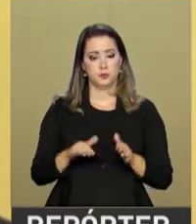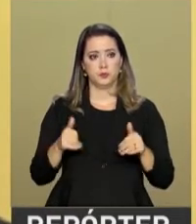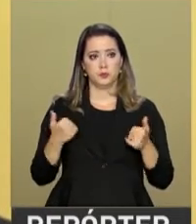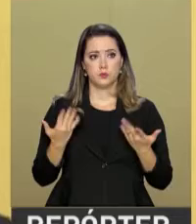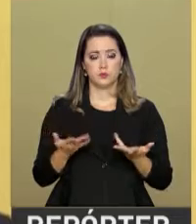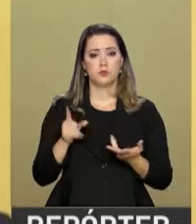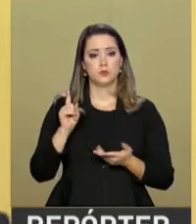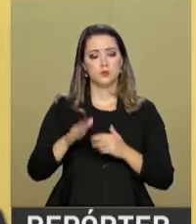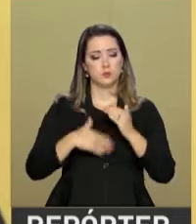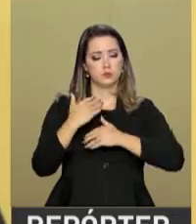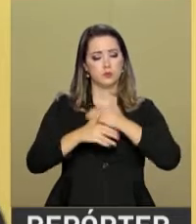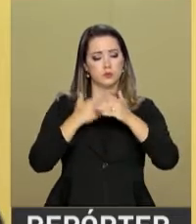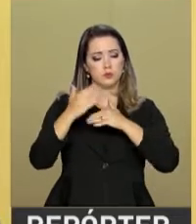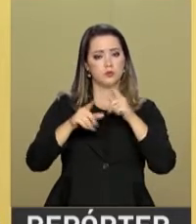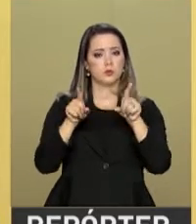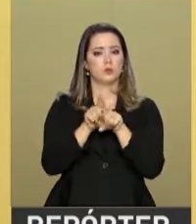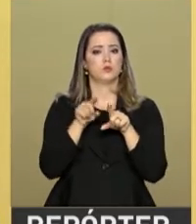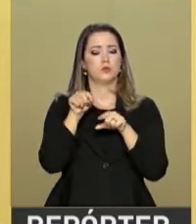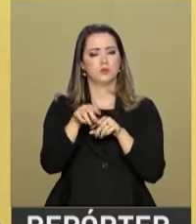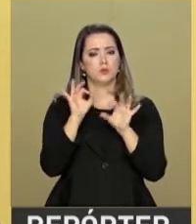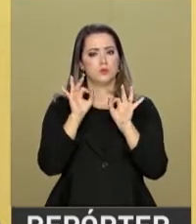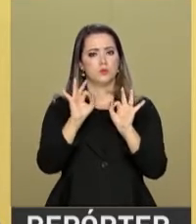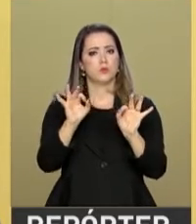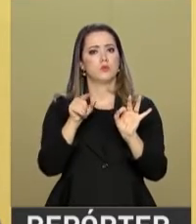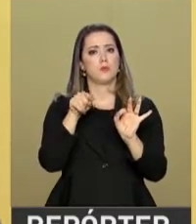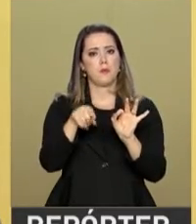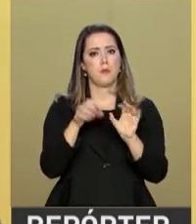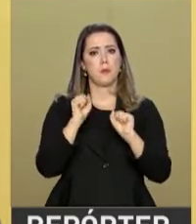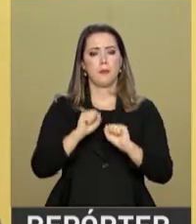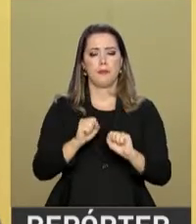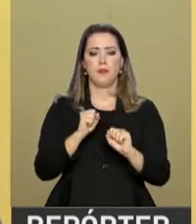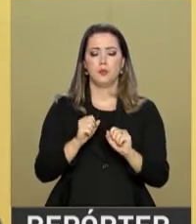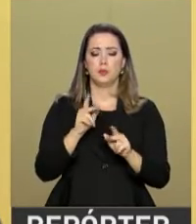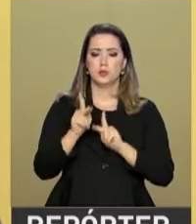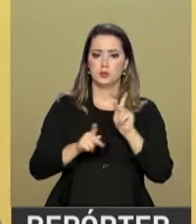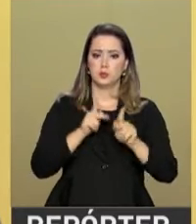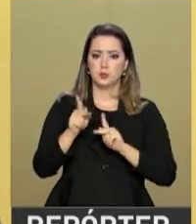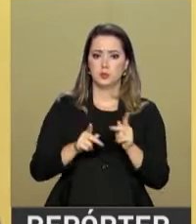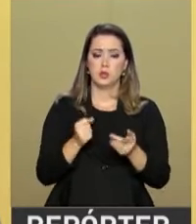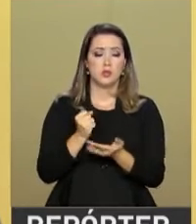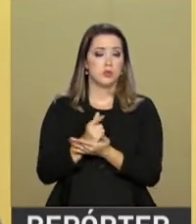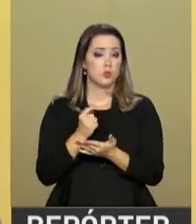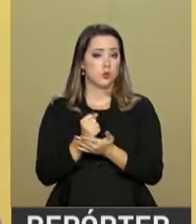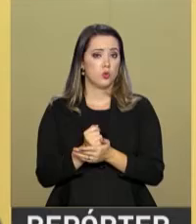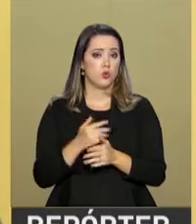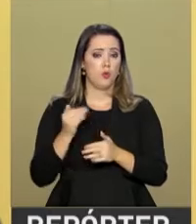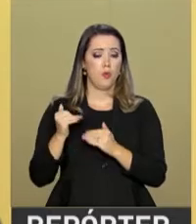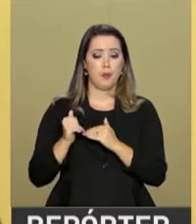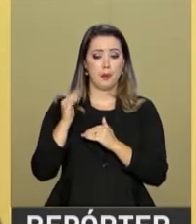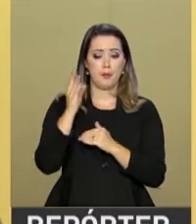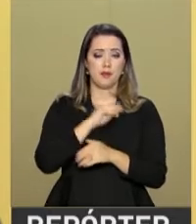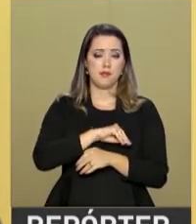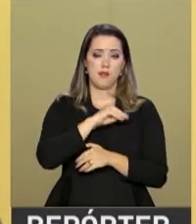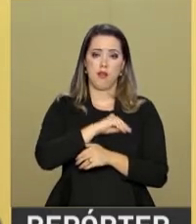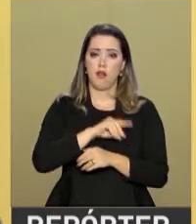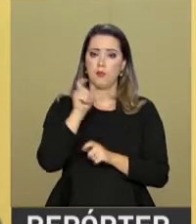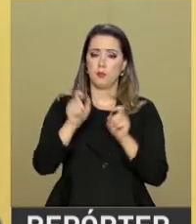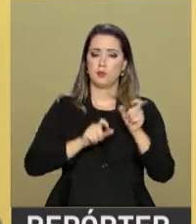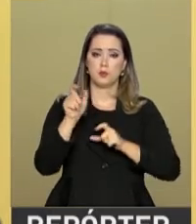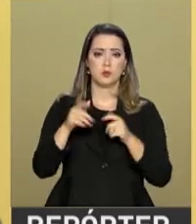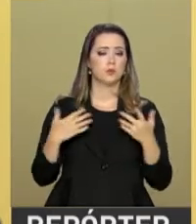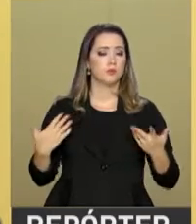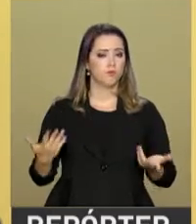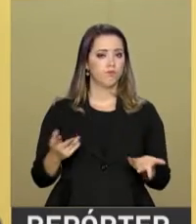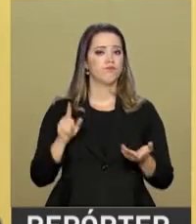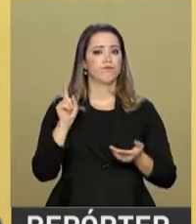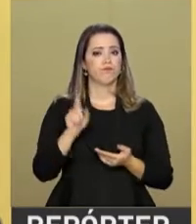Portanto, isso aumenta, de fato, a capacidade da população de consumir, aumenta o padrão de renda do povo. Isto